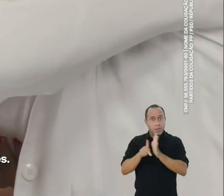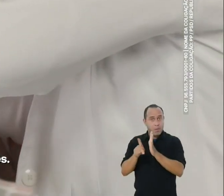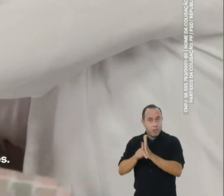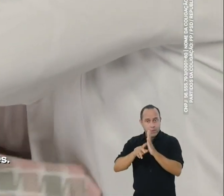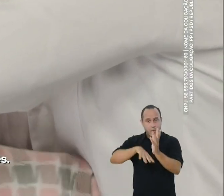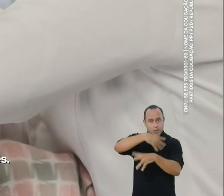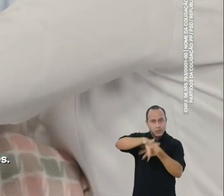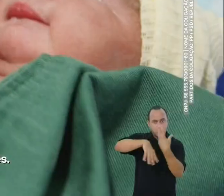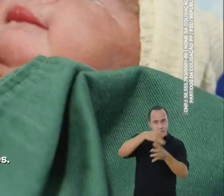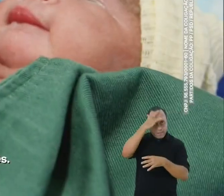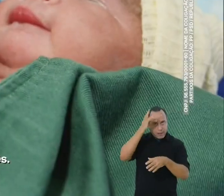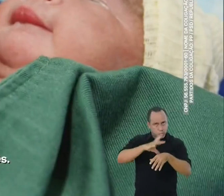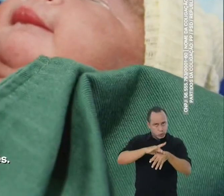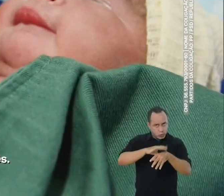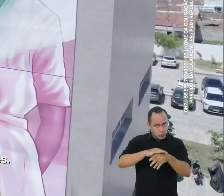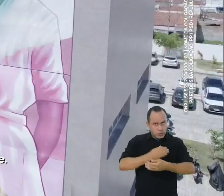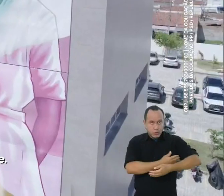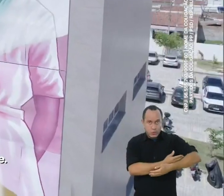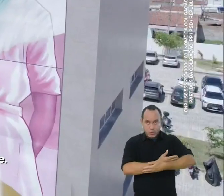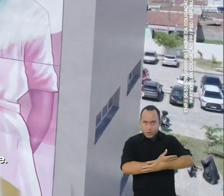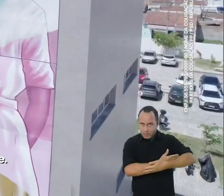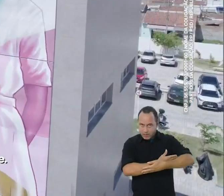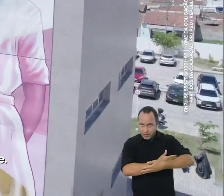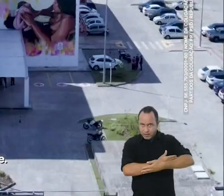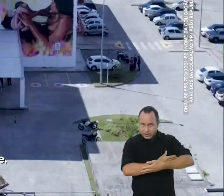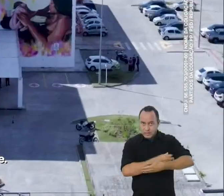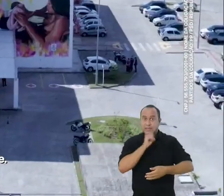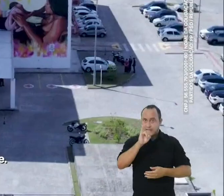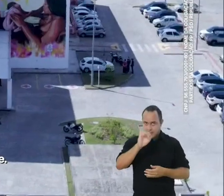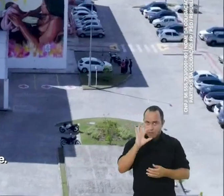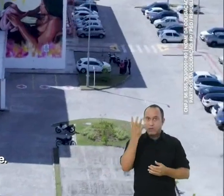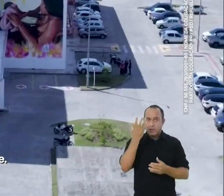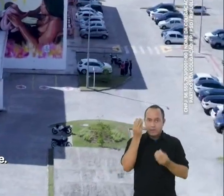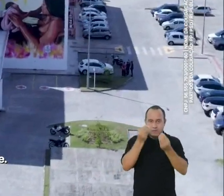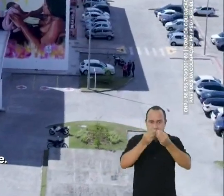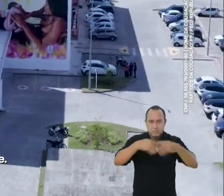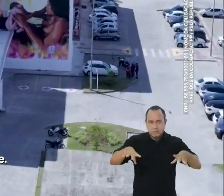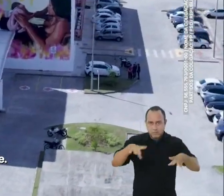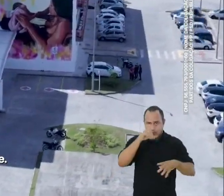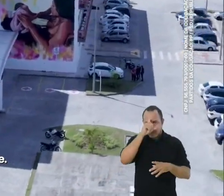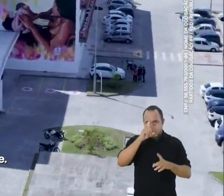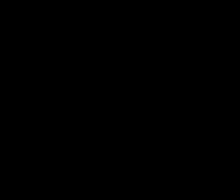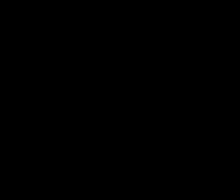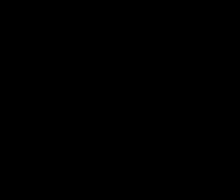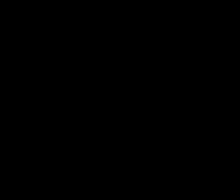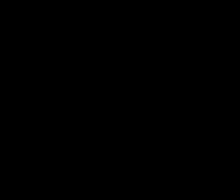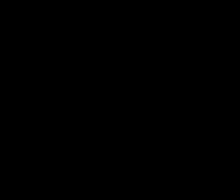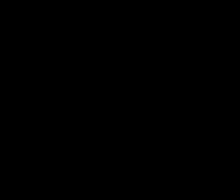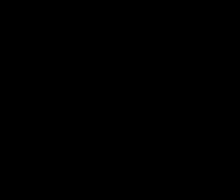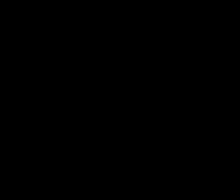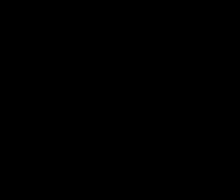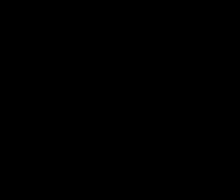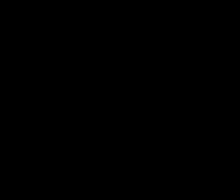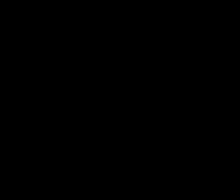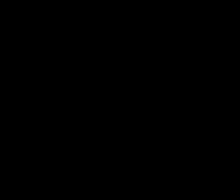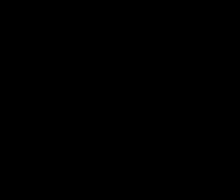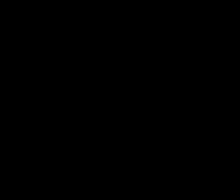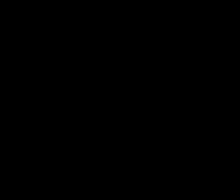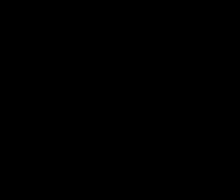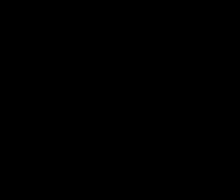e misturar pessoas doentes com bebês. Na prática, acabar com a maternidade.